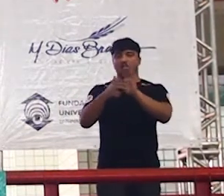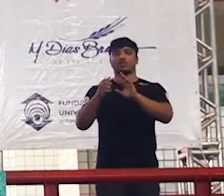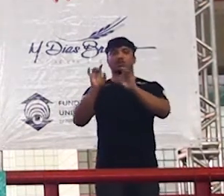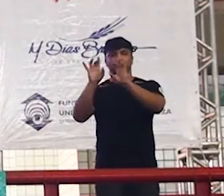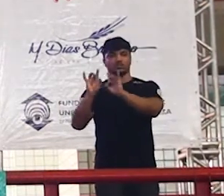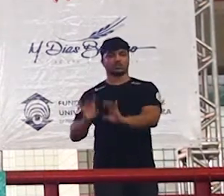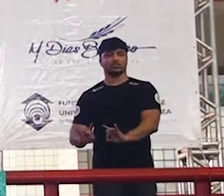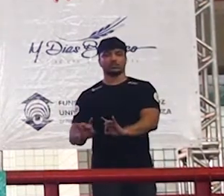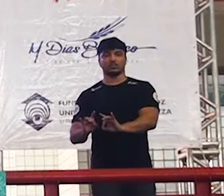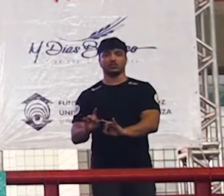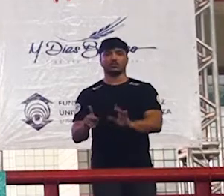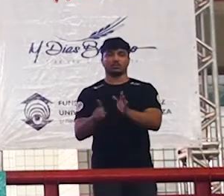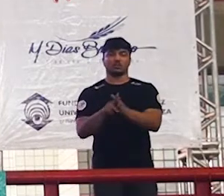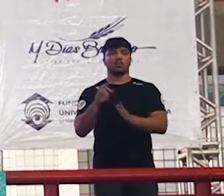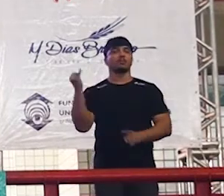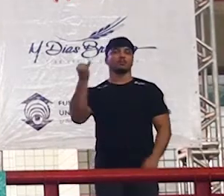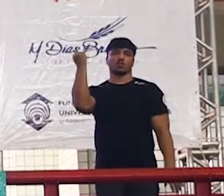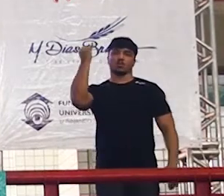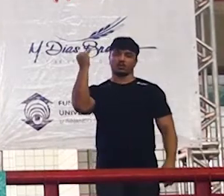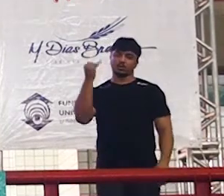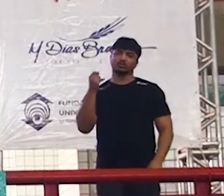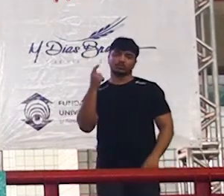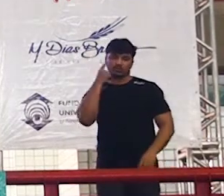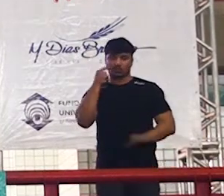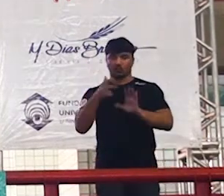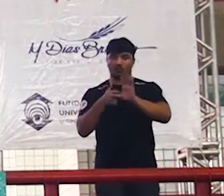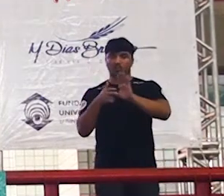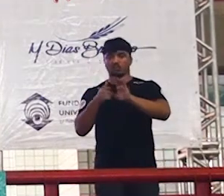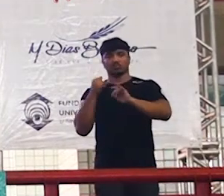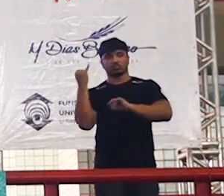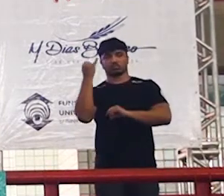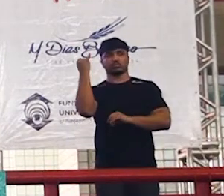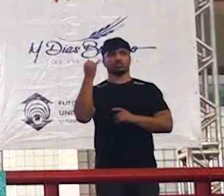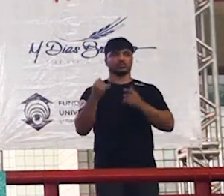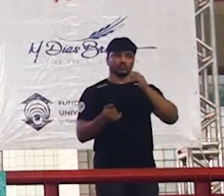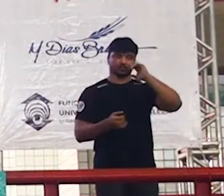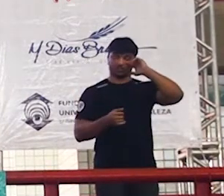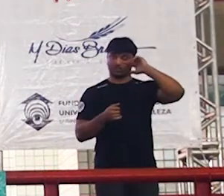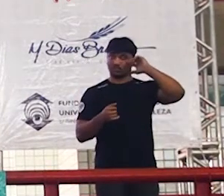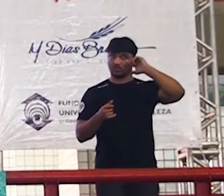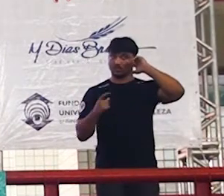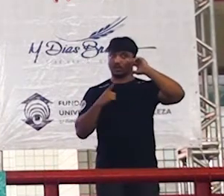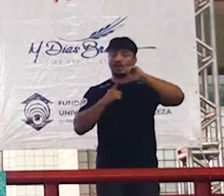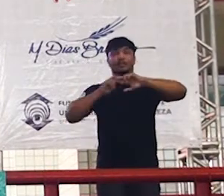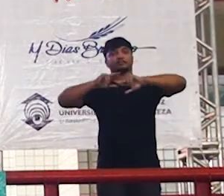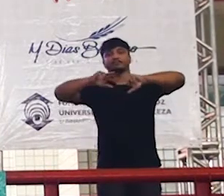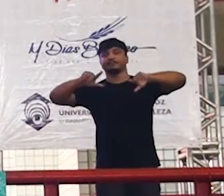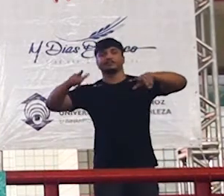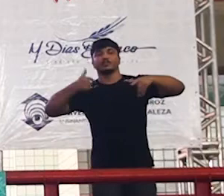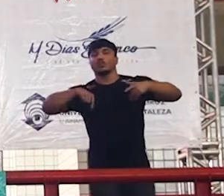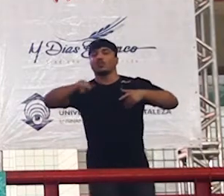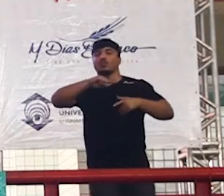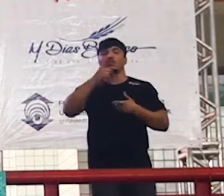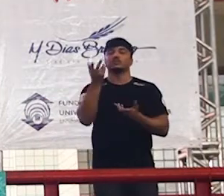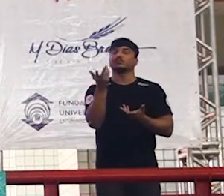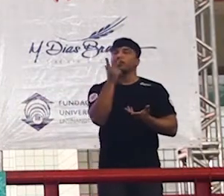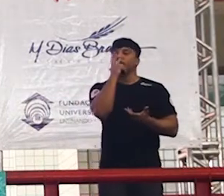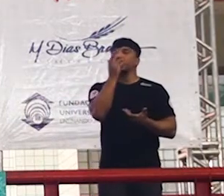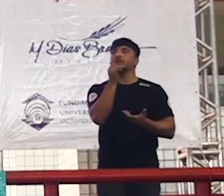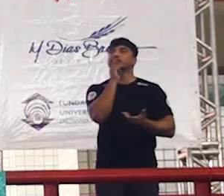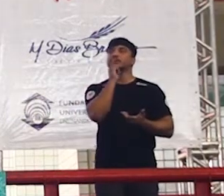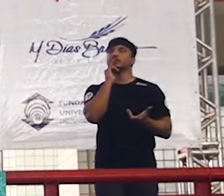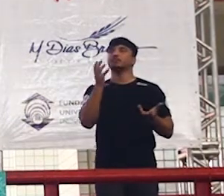O vocabulário é importantíssimo para a compreensão leitora. Quantas vezes vocês não se depararam com a